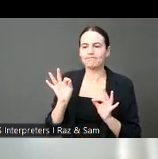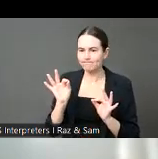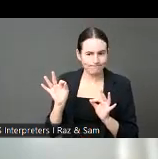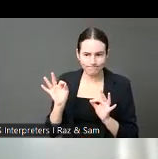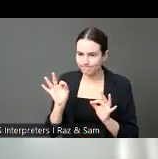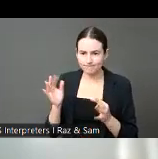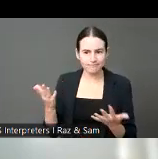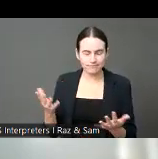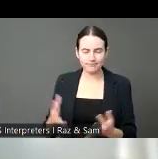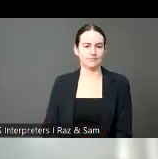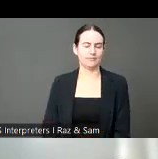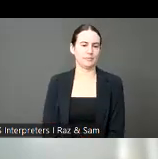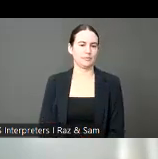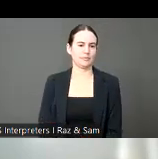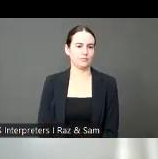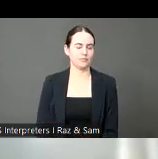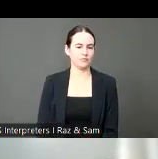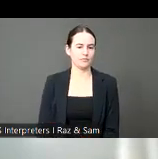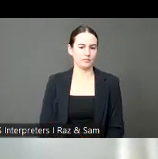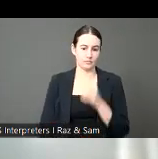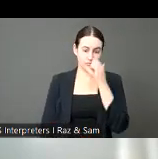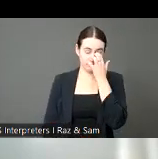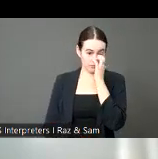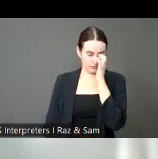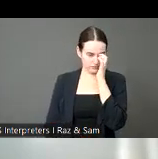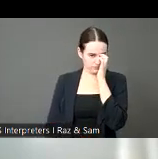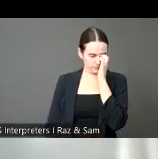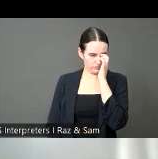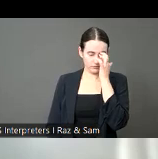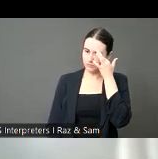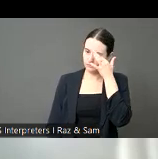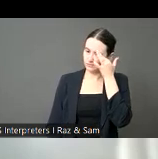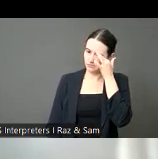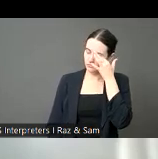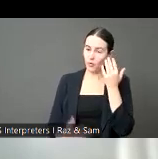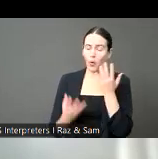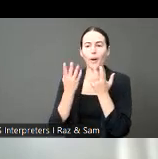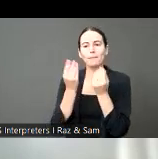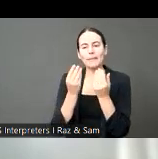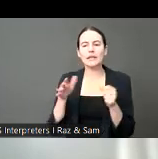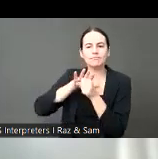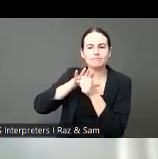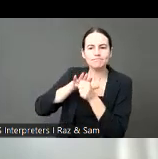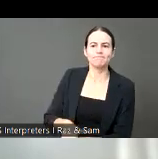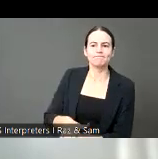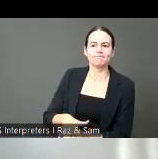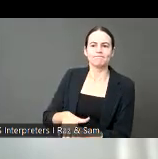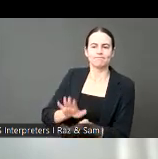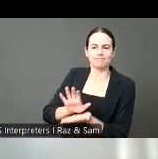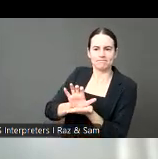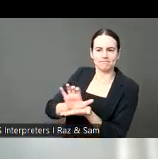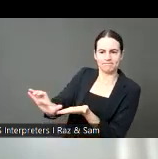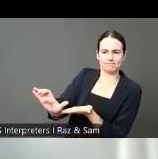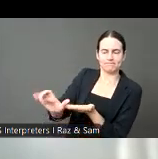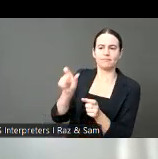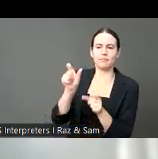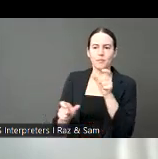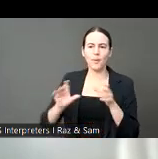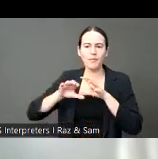populacionais estigmatizados e vulnerabilizados, como, por exemplo, as populações negras, indígenas e pertencentes à